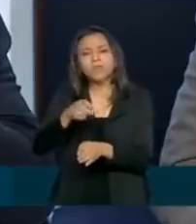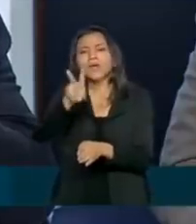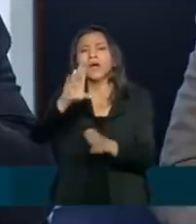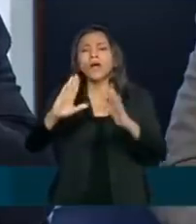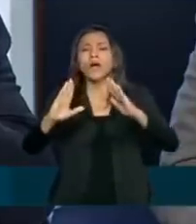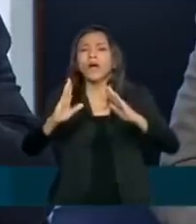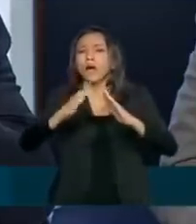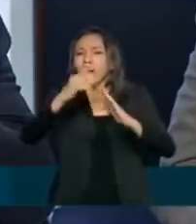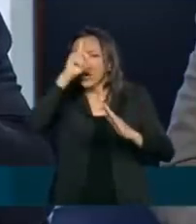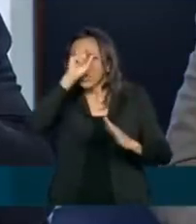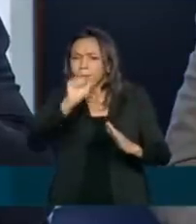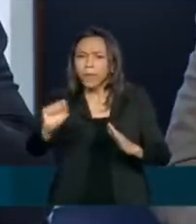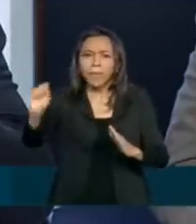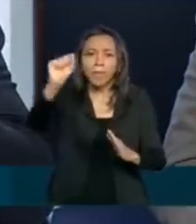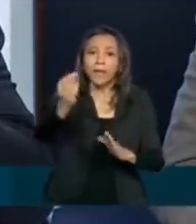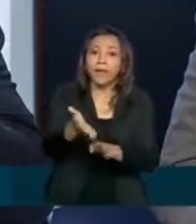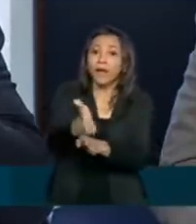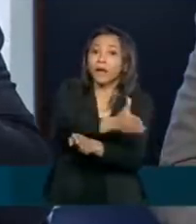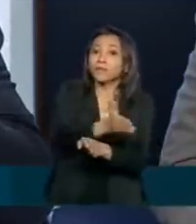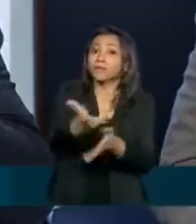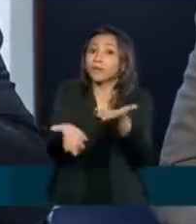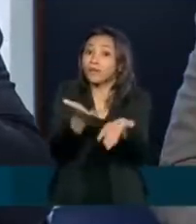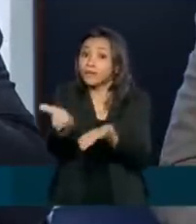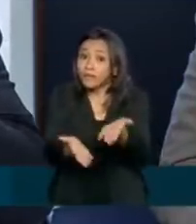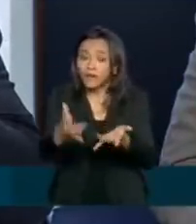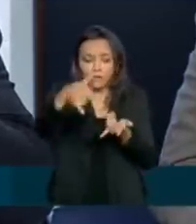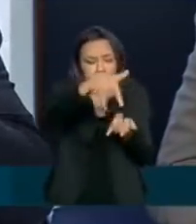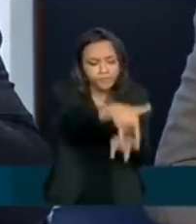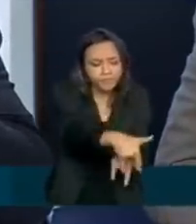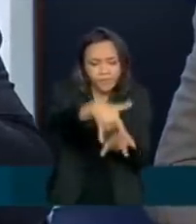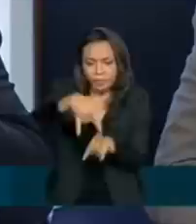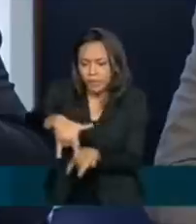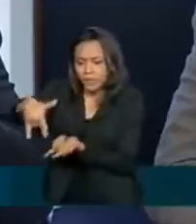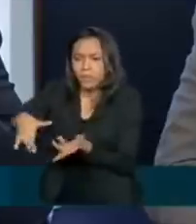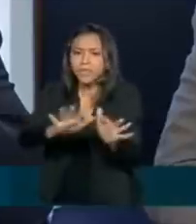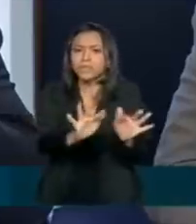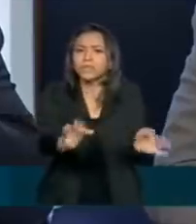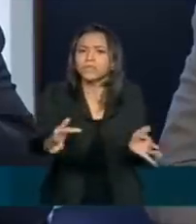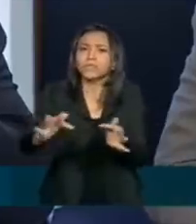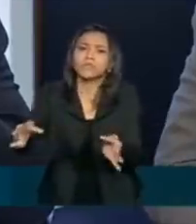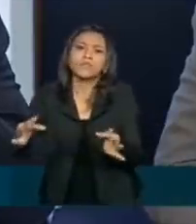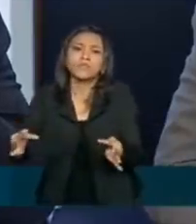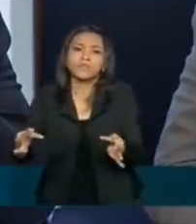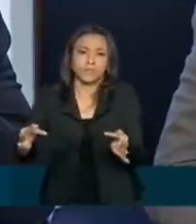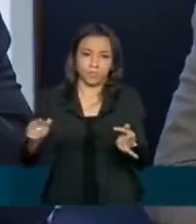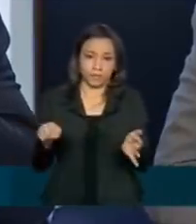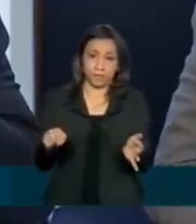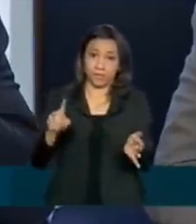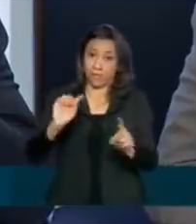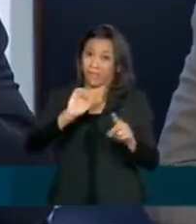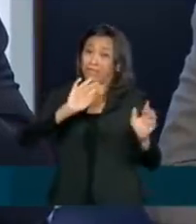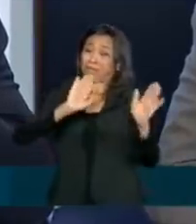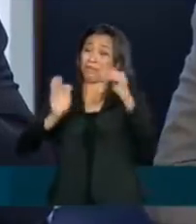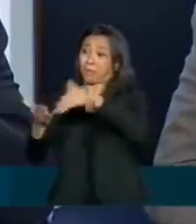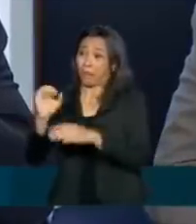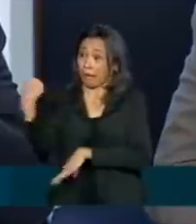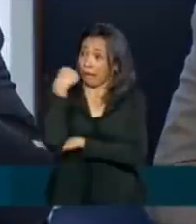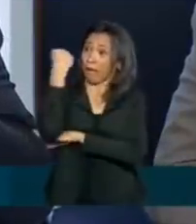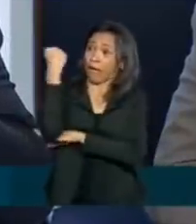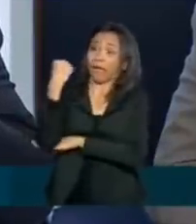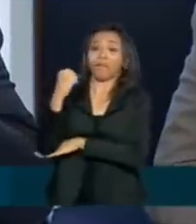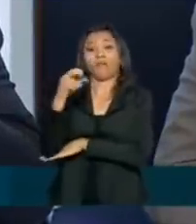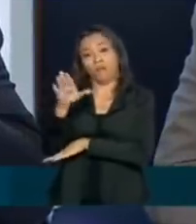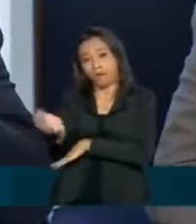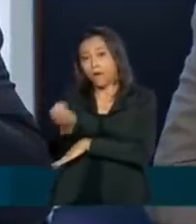ventilatório, ou enfermarias de cuidados intermediários, ou unidade de tratamento